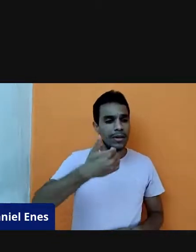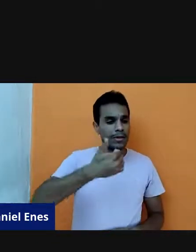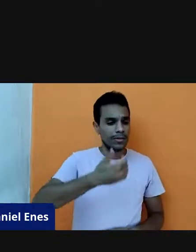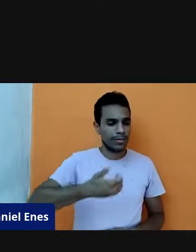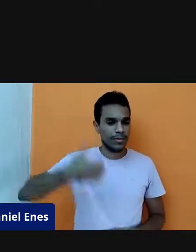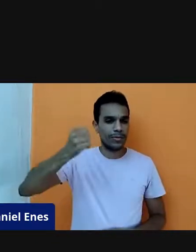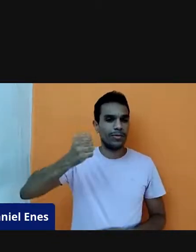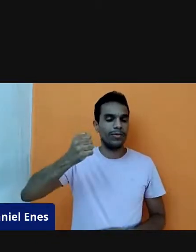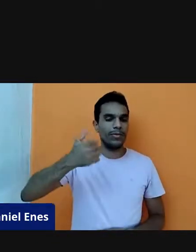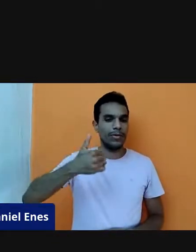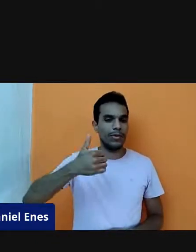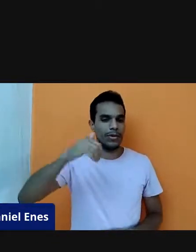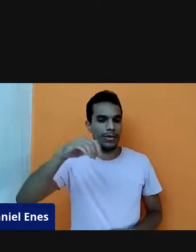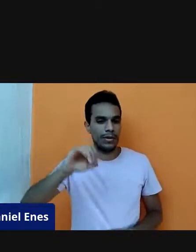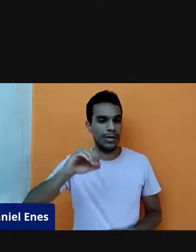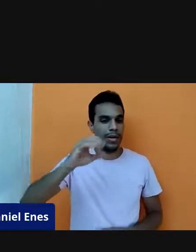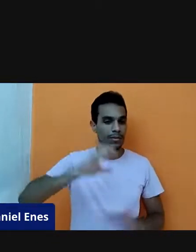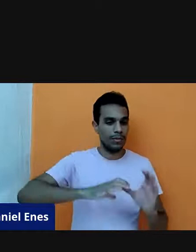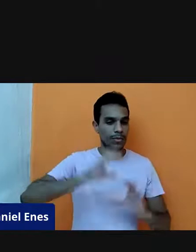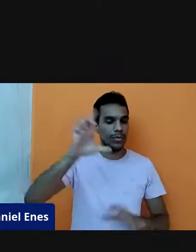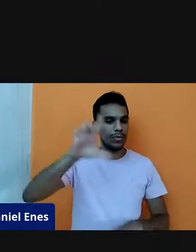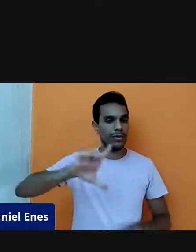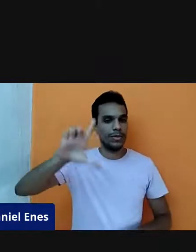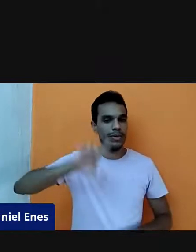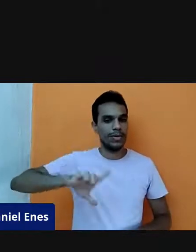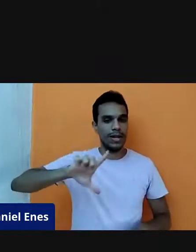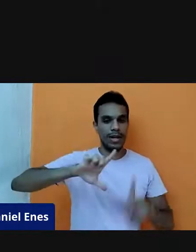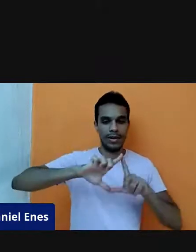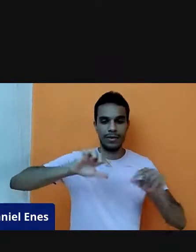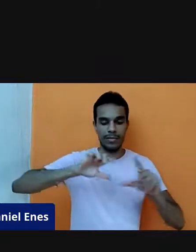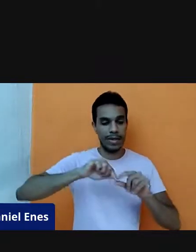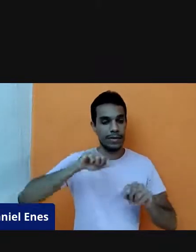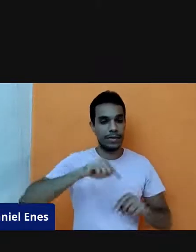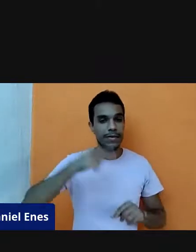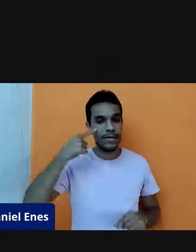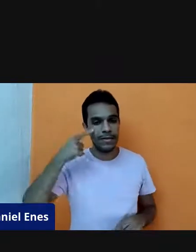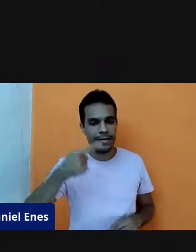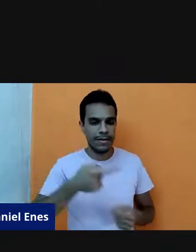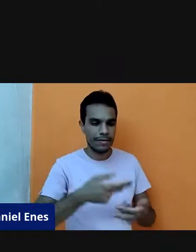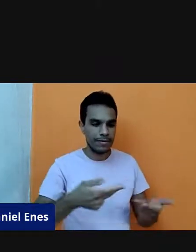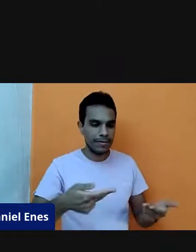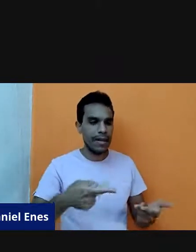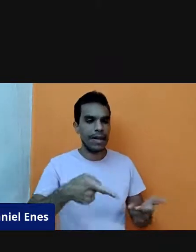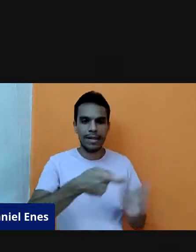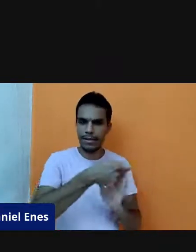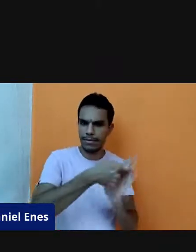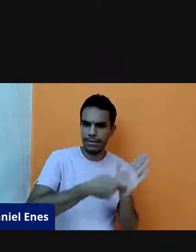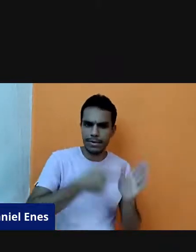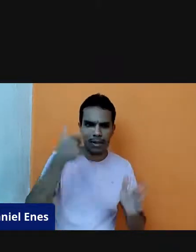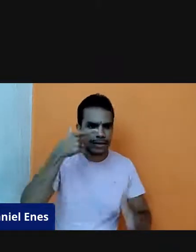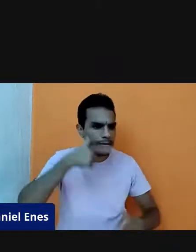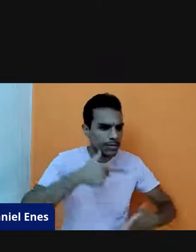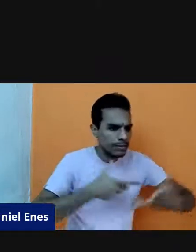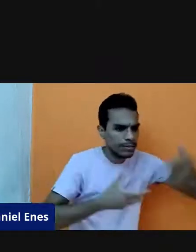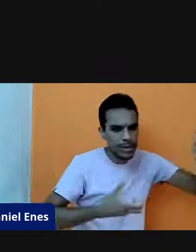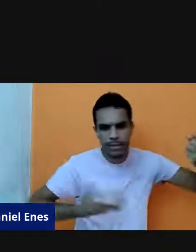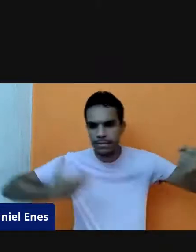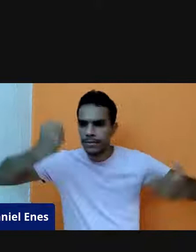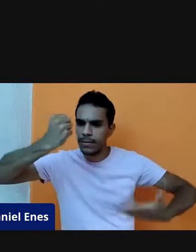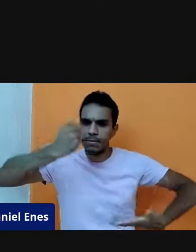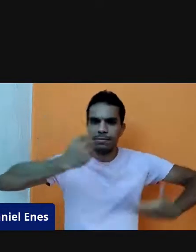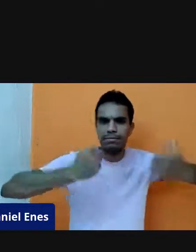de Brasília. Só para vocês verem o quanto ela é uma escritora premiada. Ainda em vida, ela